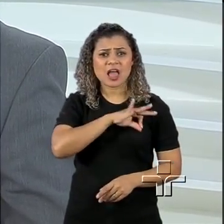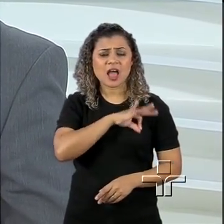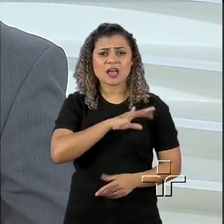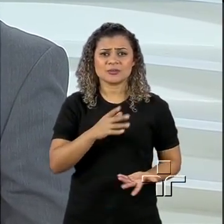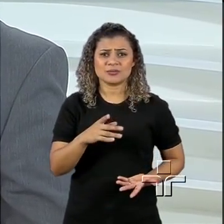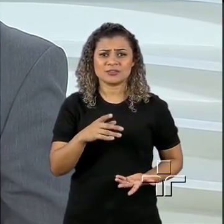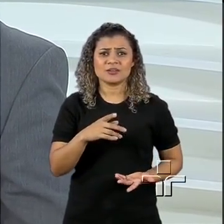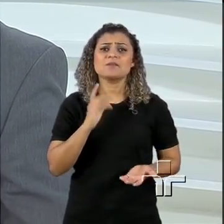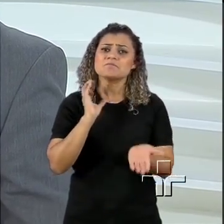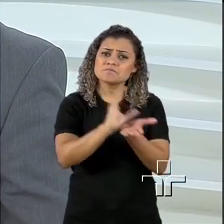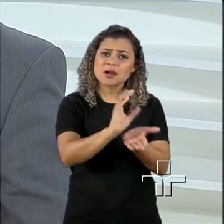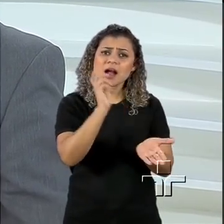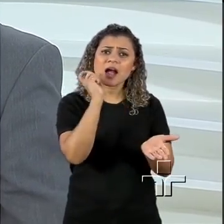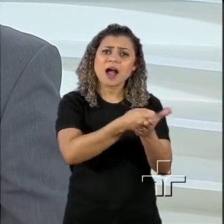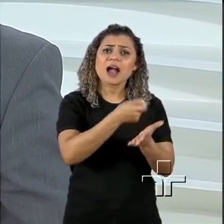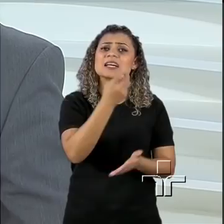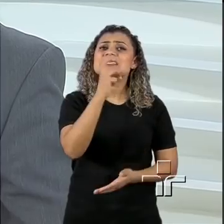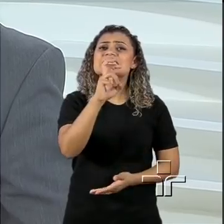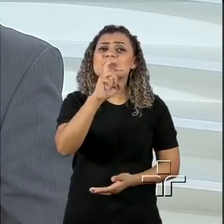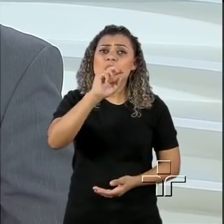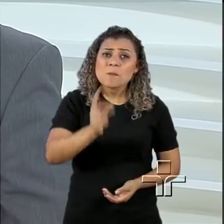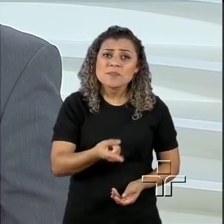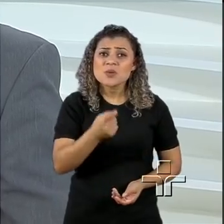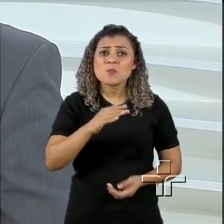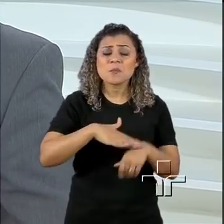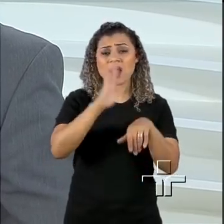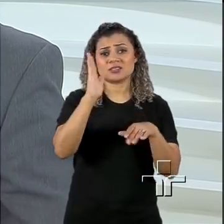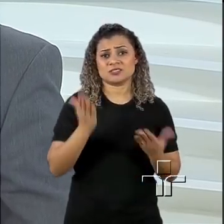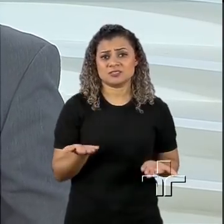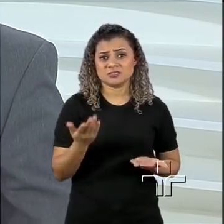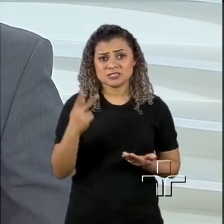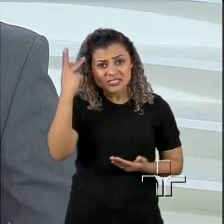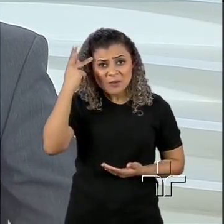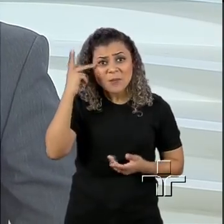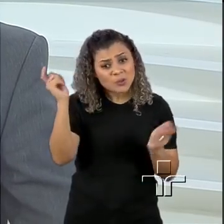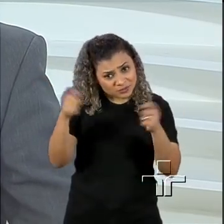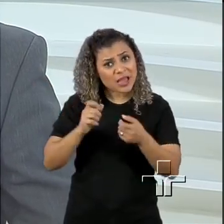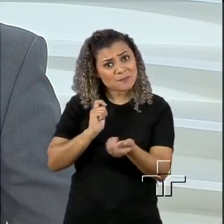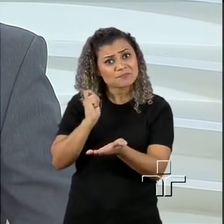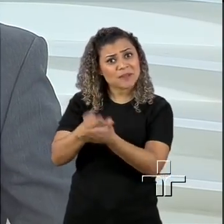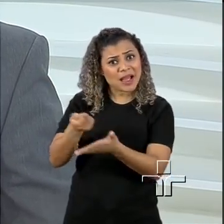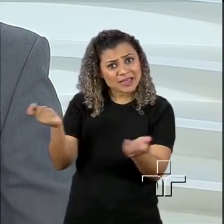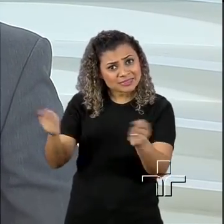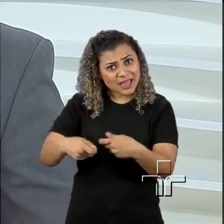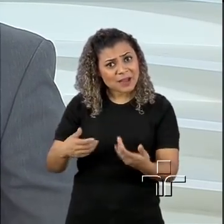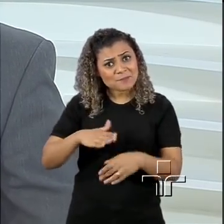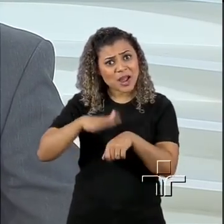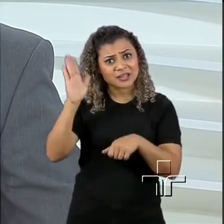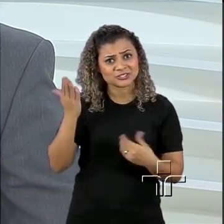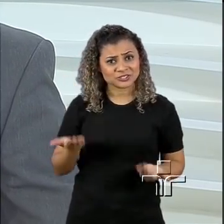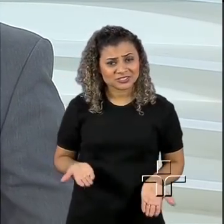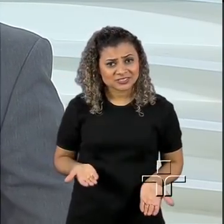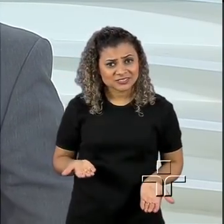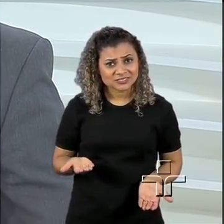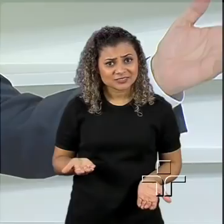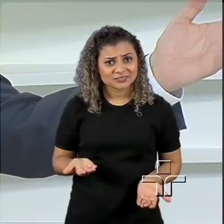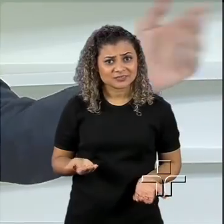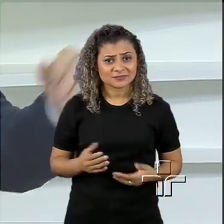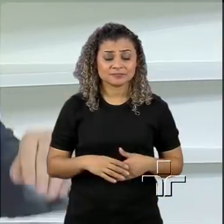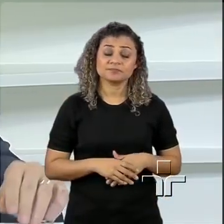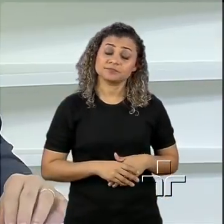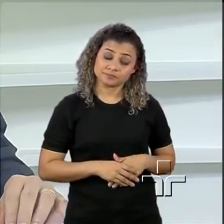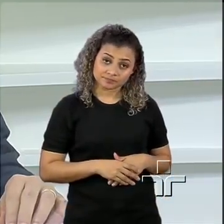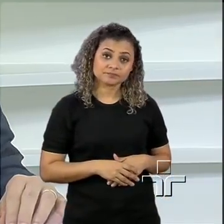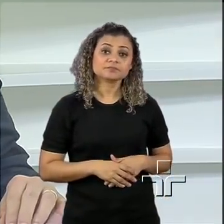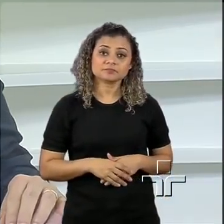estado de São Paulo não tenha condições de fazê-lo. Entre tantas outras medidas que nós vamos, aqui no decorrer do programa, seguramente falar com vocês. Claro.